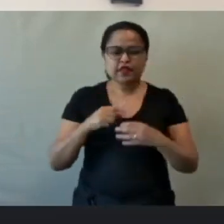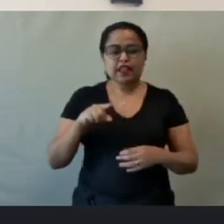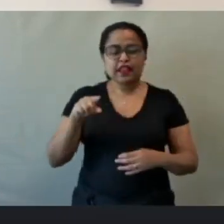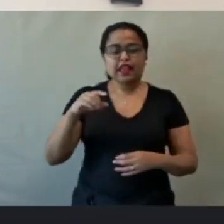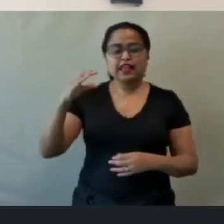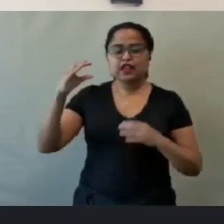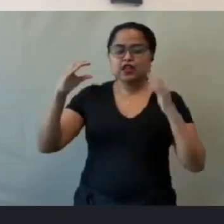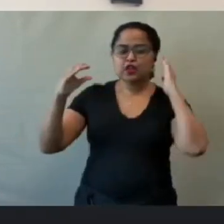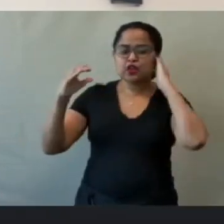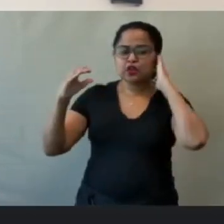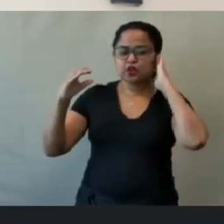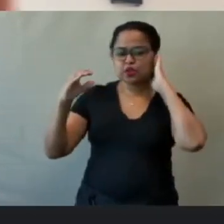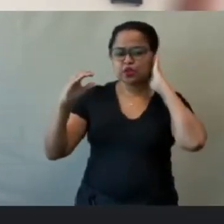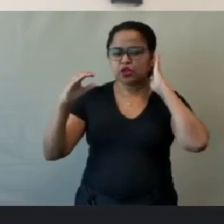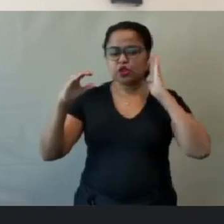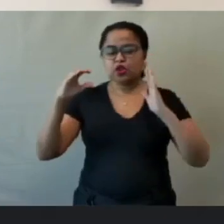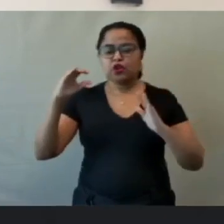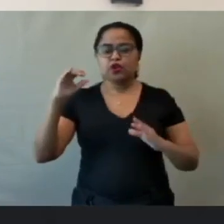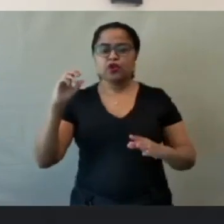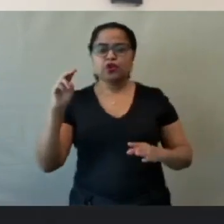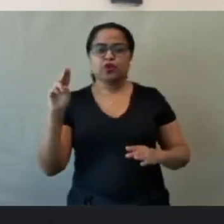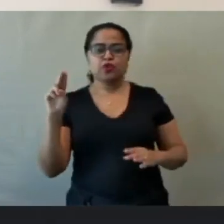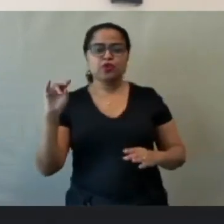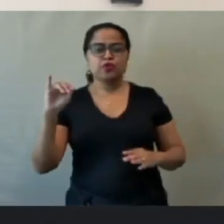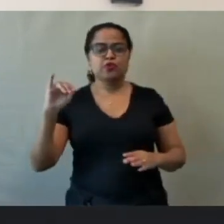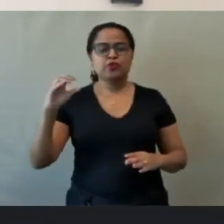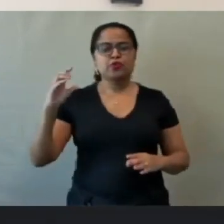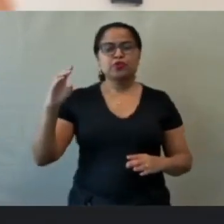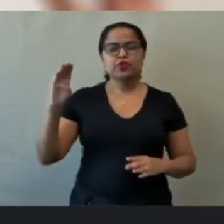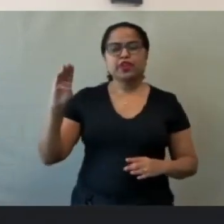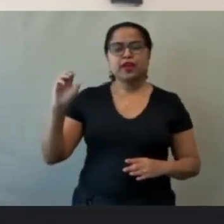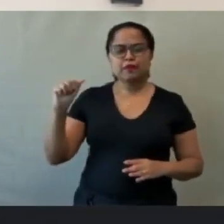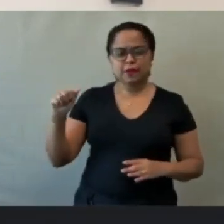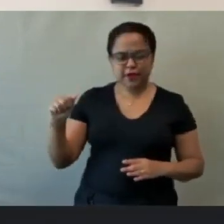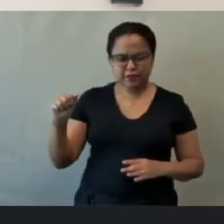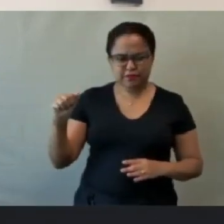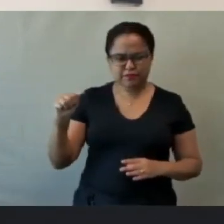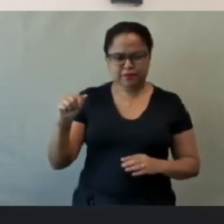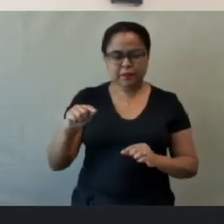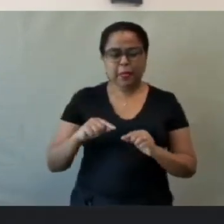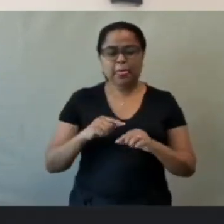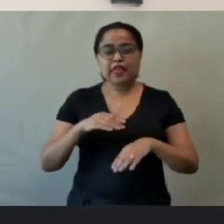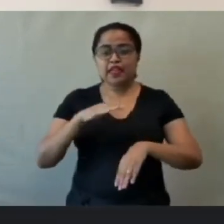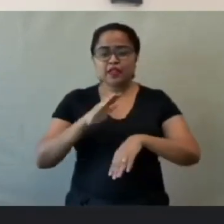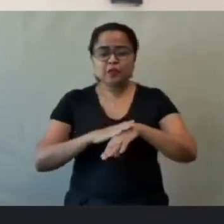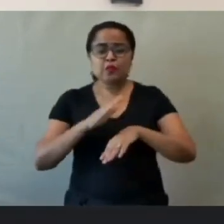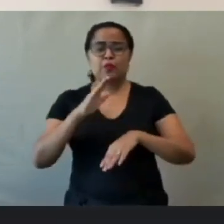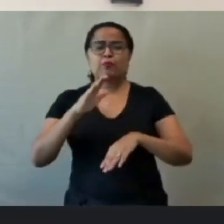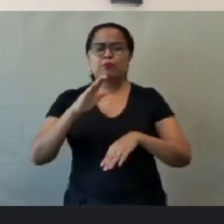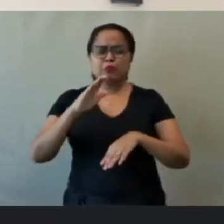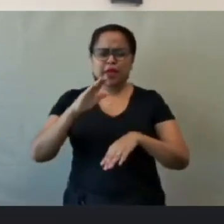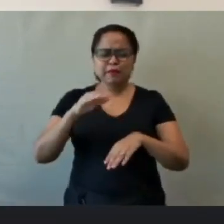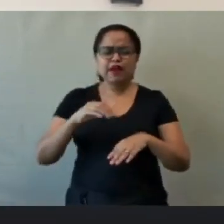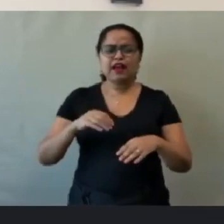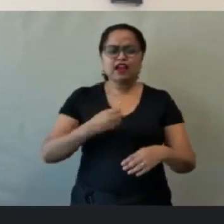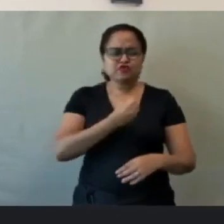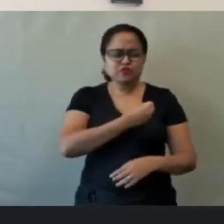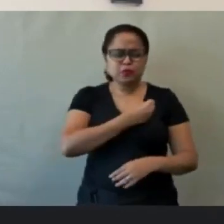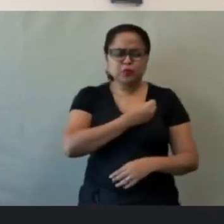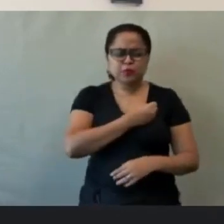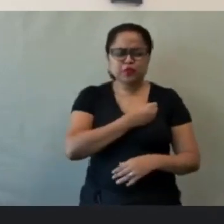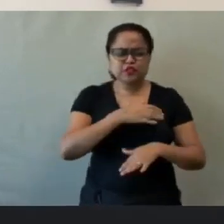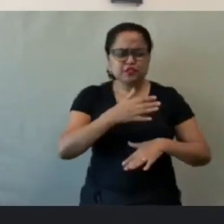temos apenas duas mulheres. E aqui parece que vocês têm são um número maior e são extremamente